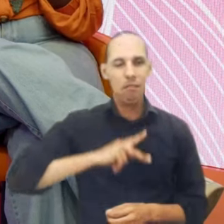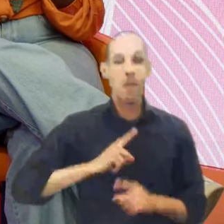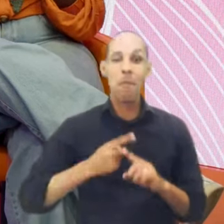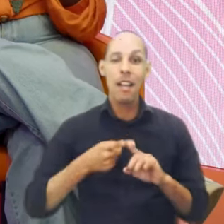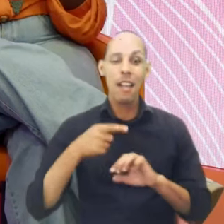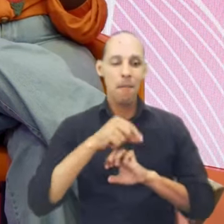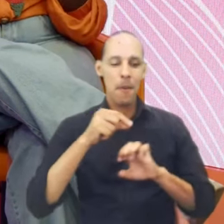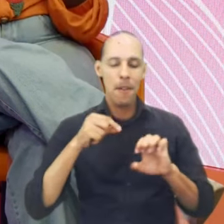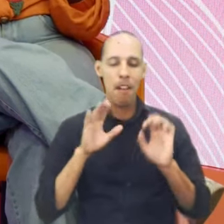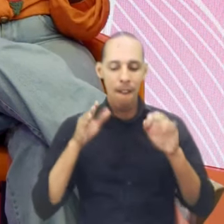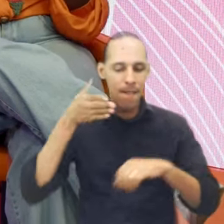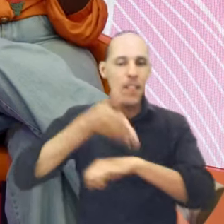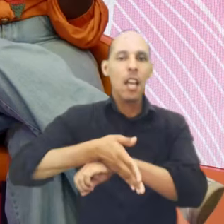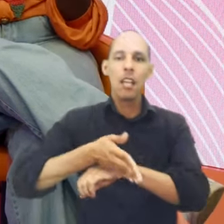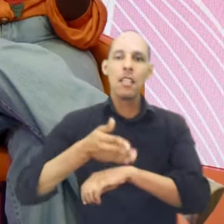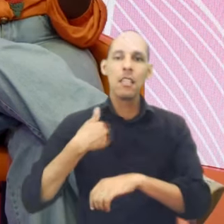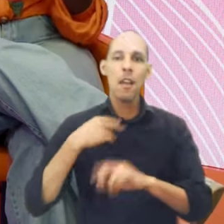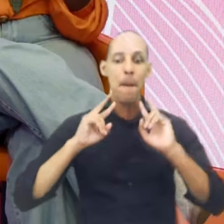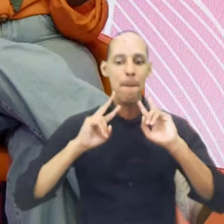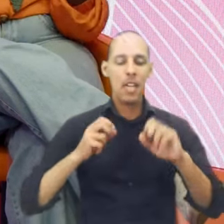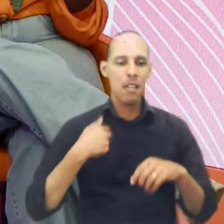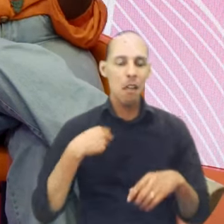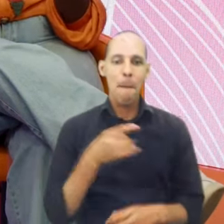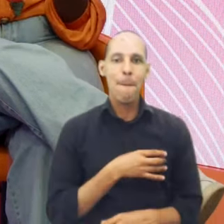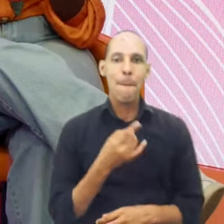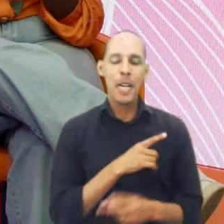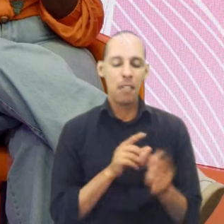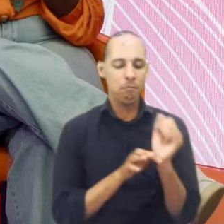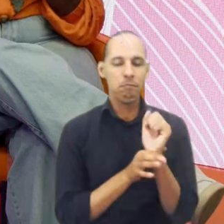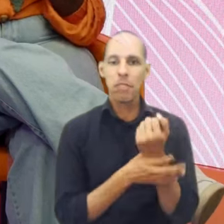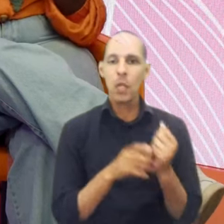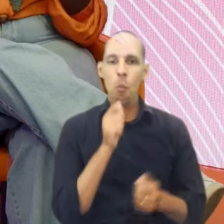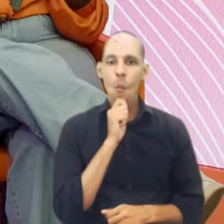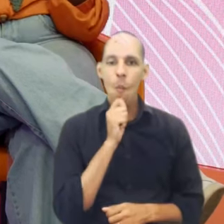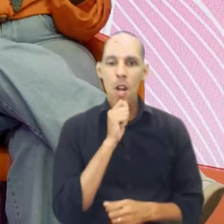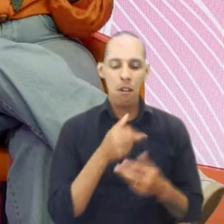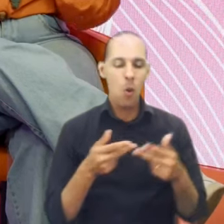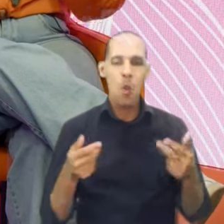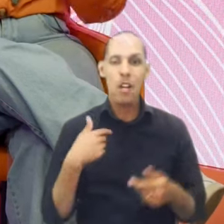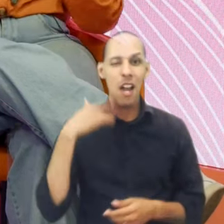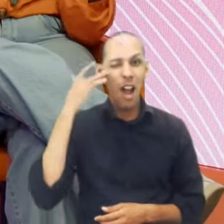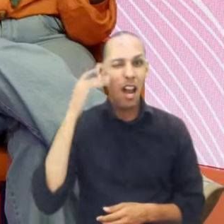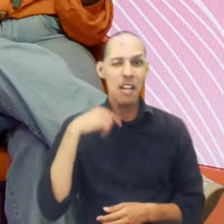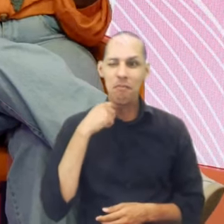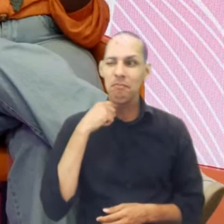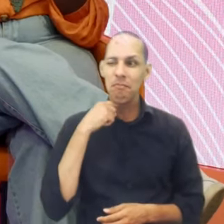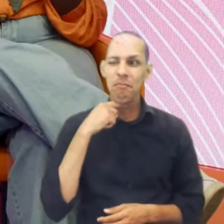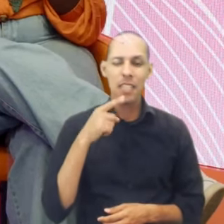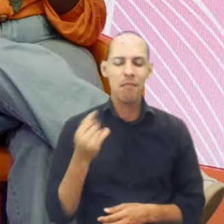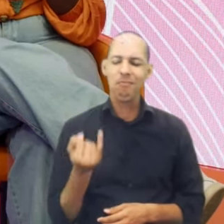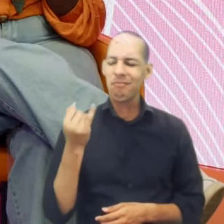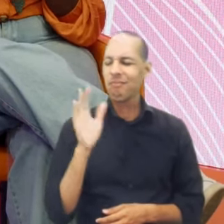empreender, porque eu me reconheci uma pessoa com muitos medos, com muitas inseguranças, coisas que eu imaginava que eu não dava tanta importância e,